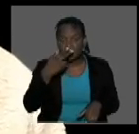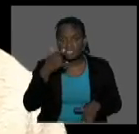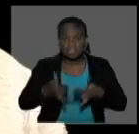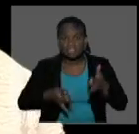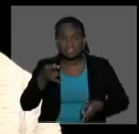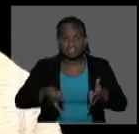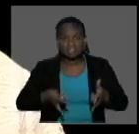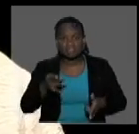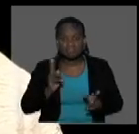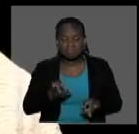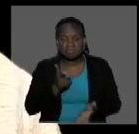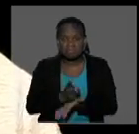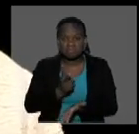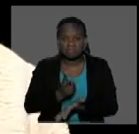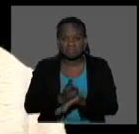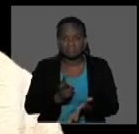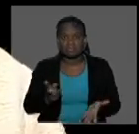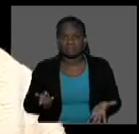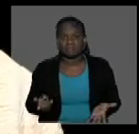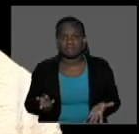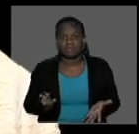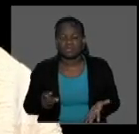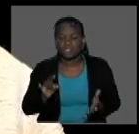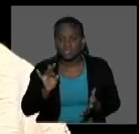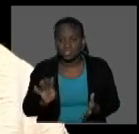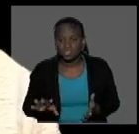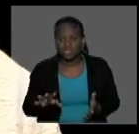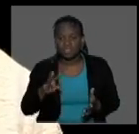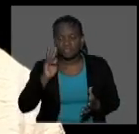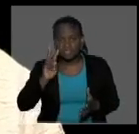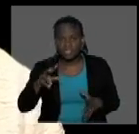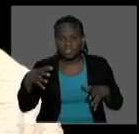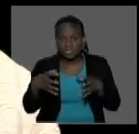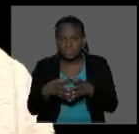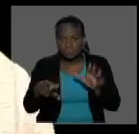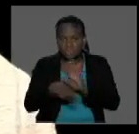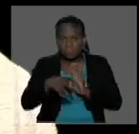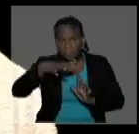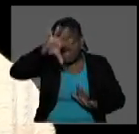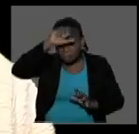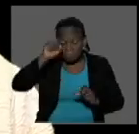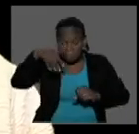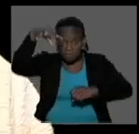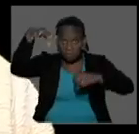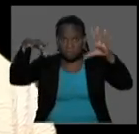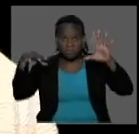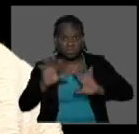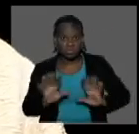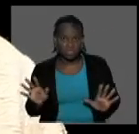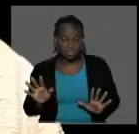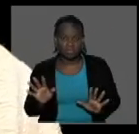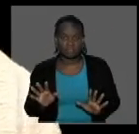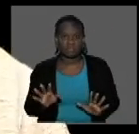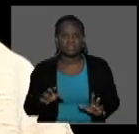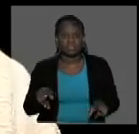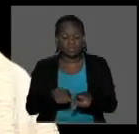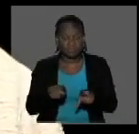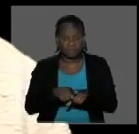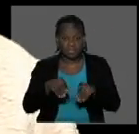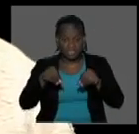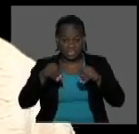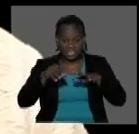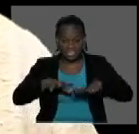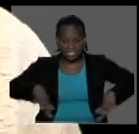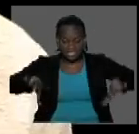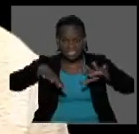operacionalidade de lidar com apenas ingredientes mágicos, por exemplo. Ou seja, o terreiro